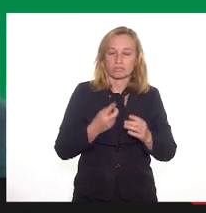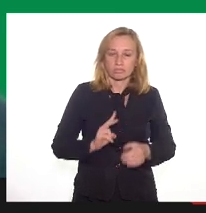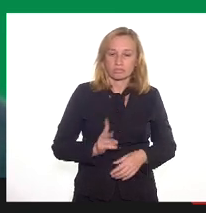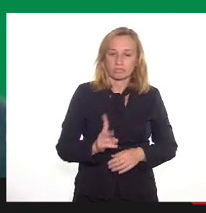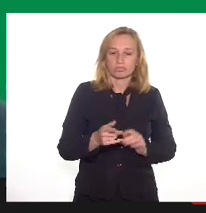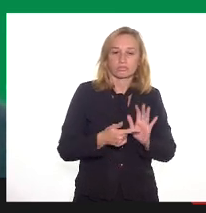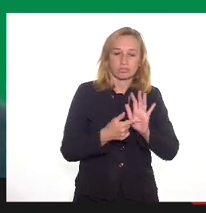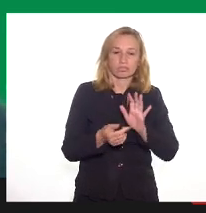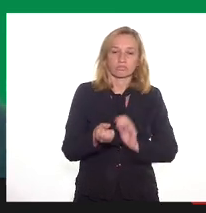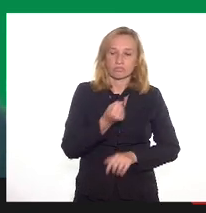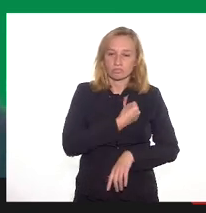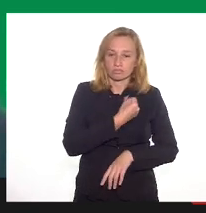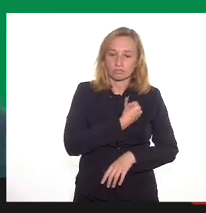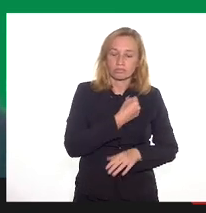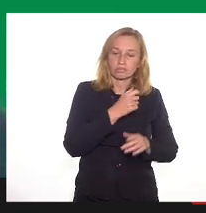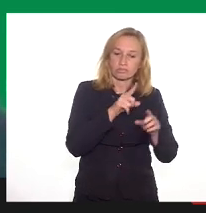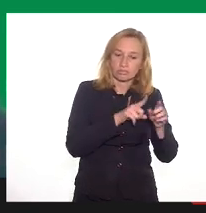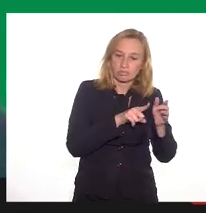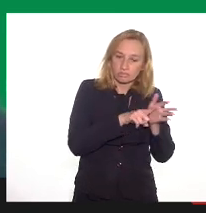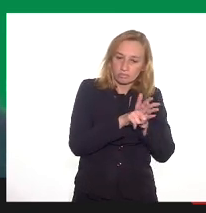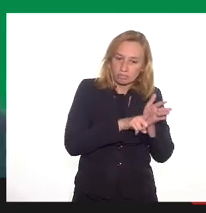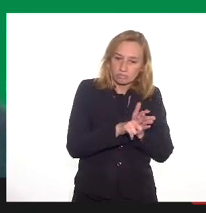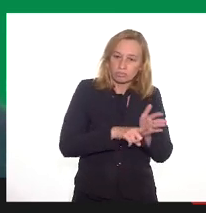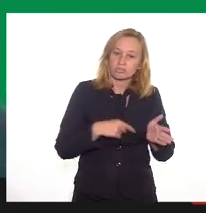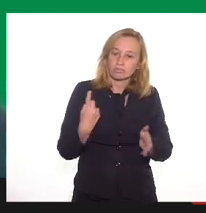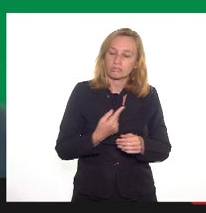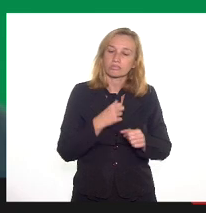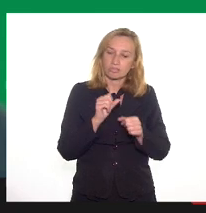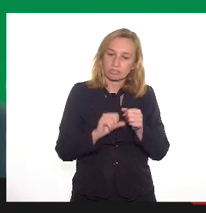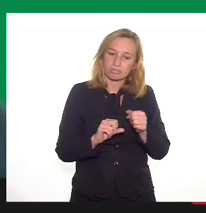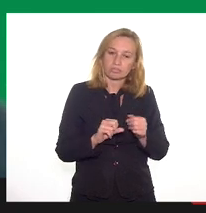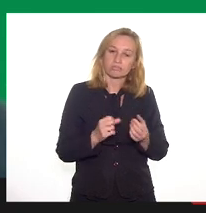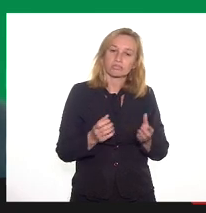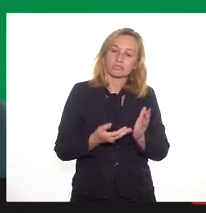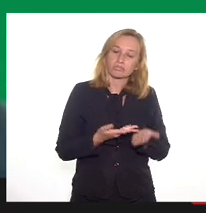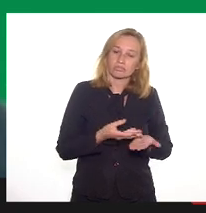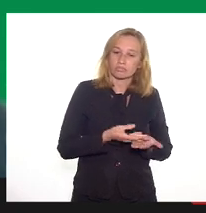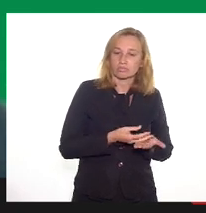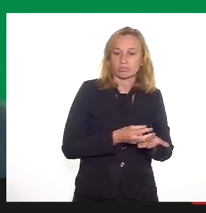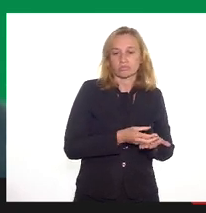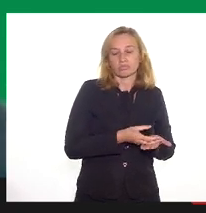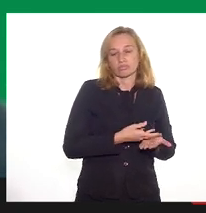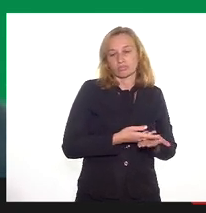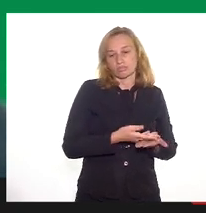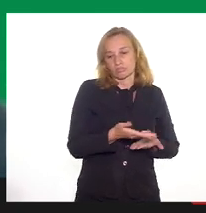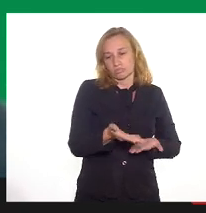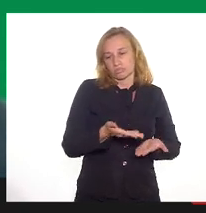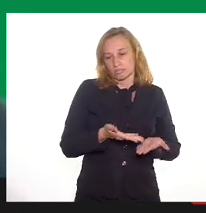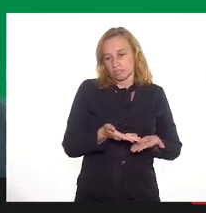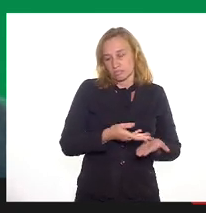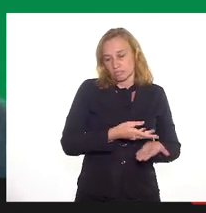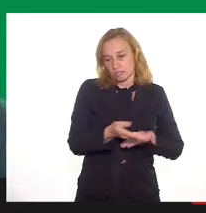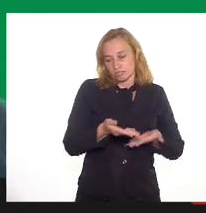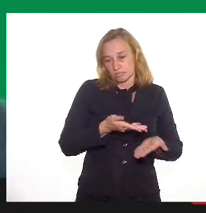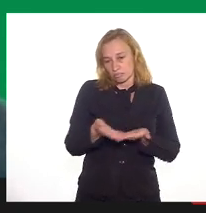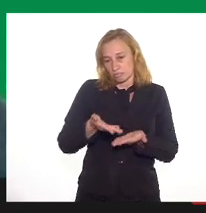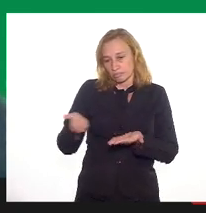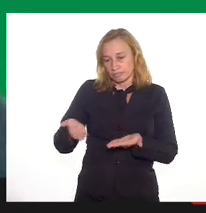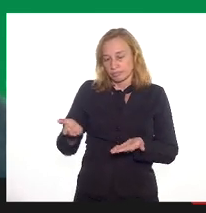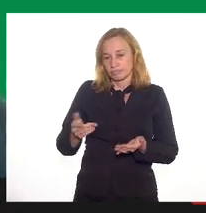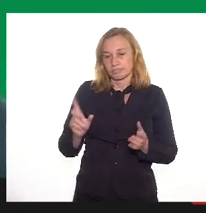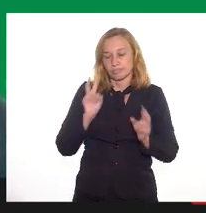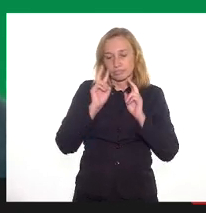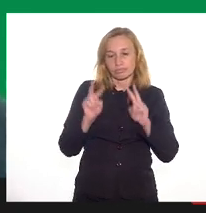trazendo as análises que a gente faz internamente, compartilhando essa nossa visão